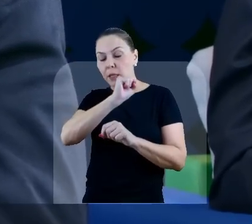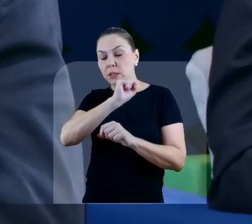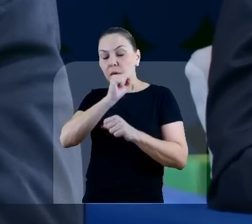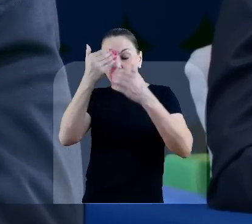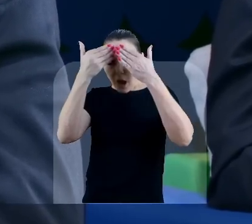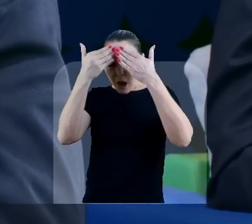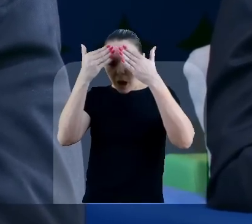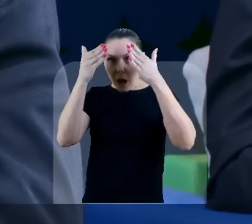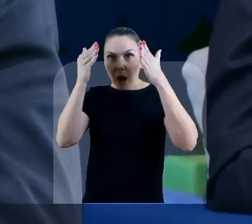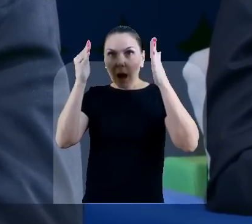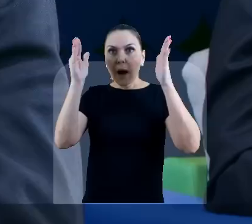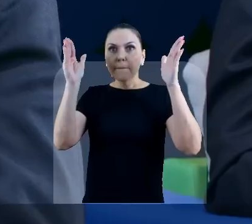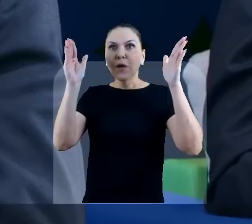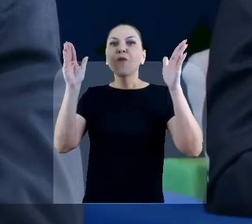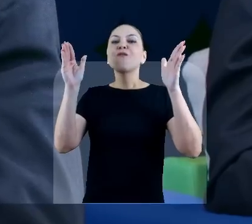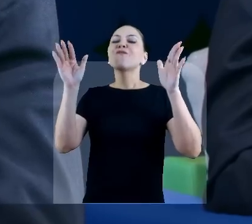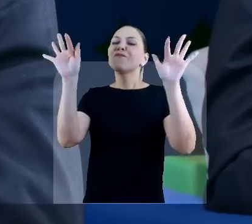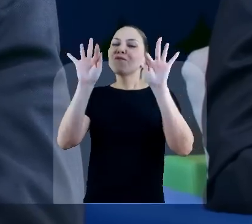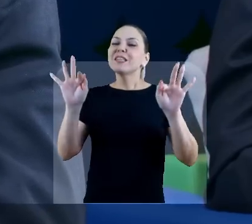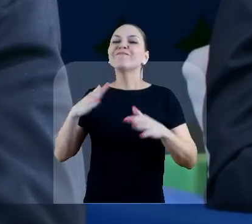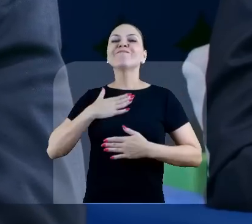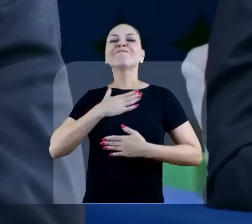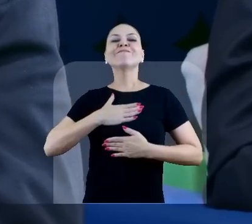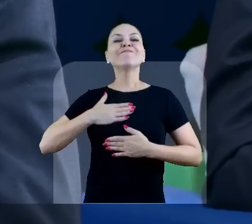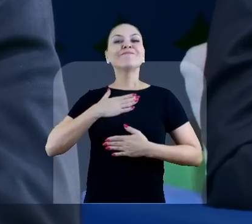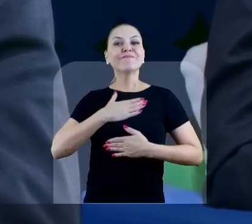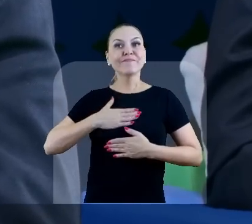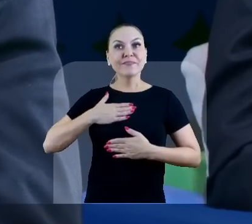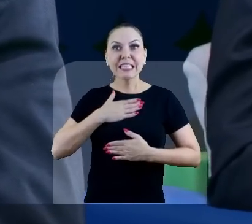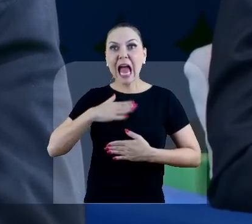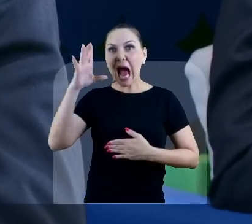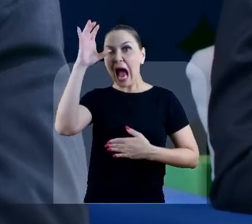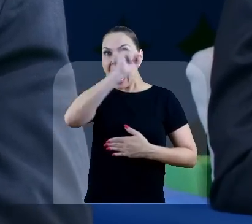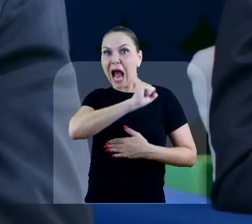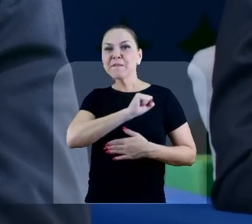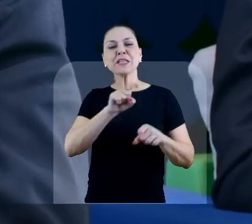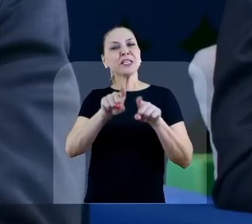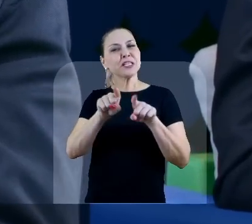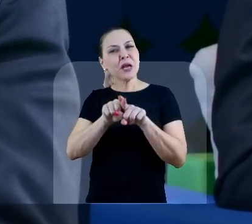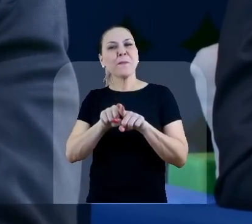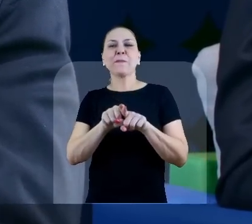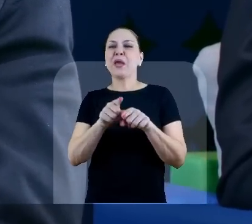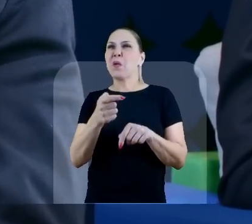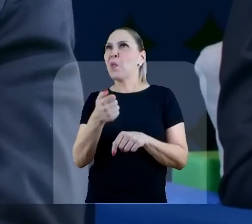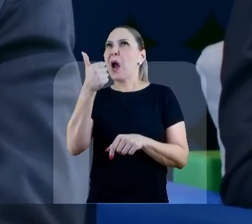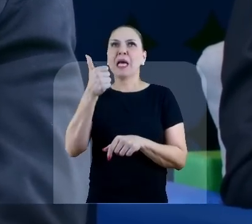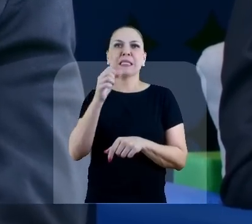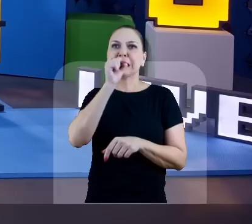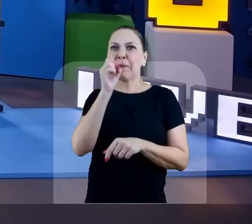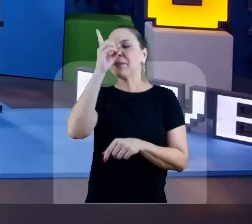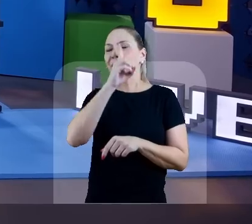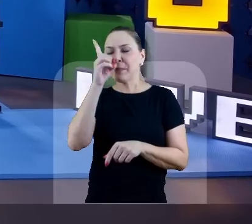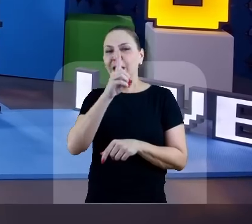abriu minha cabeça. Eu tive a felicidade de aprender e jogar quase todo fim de